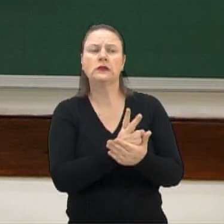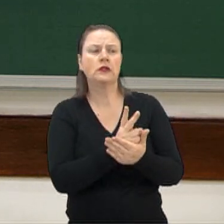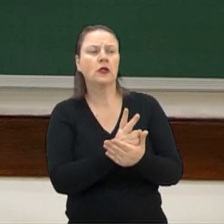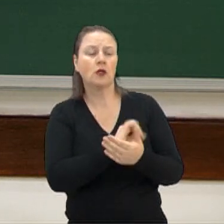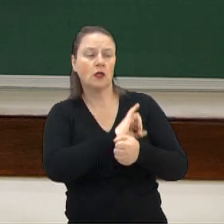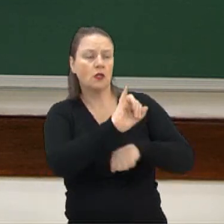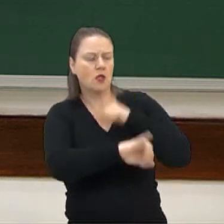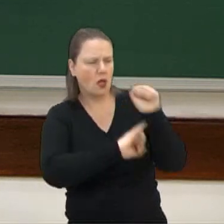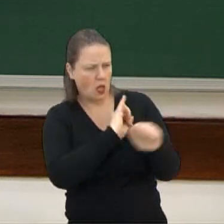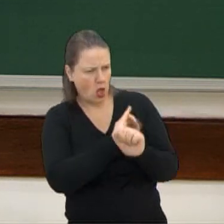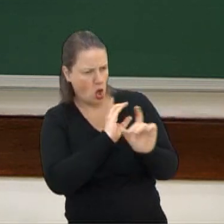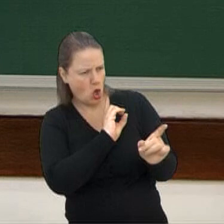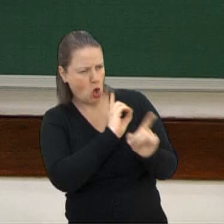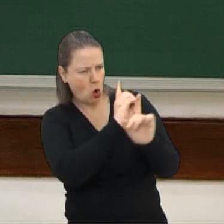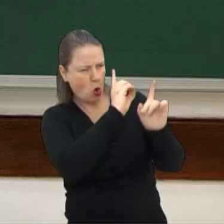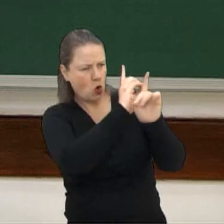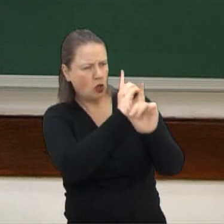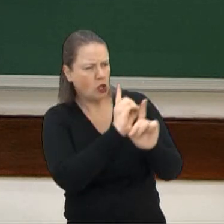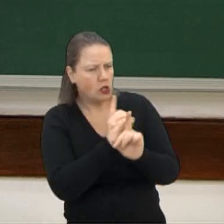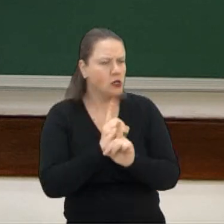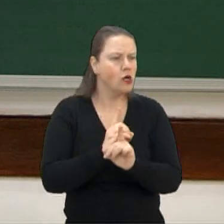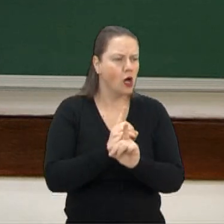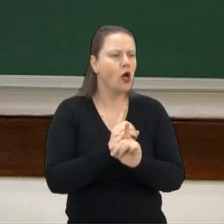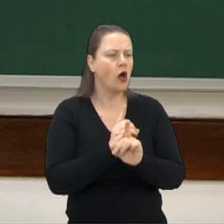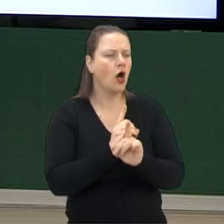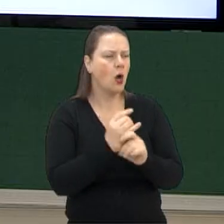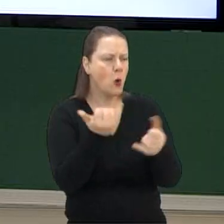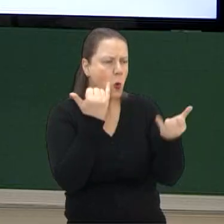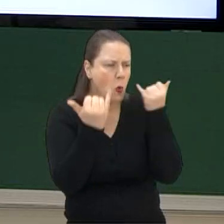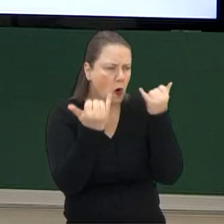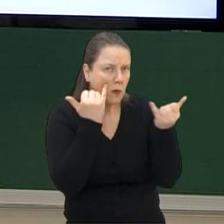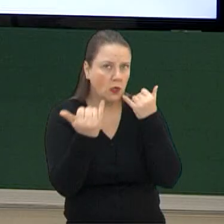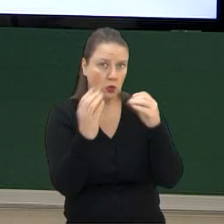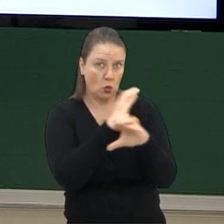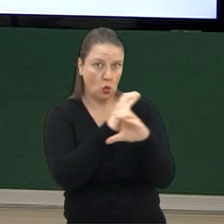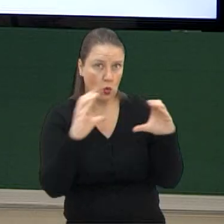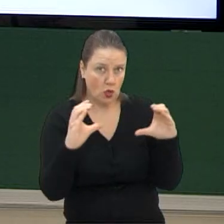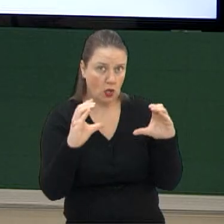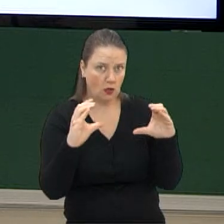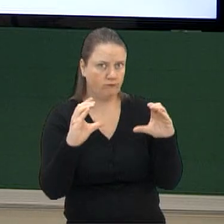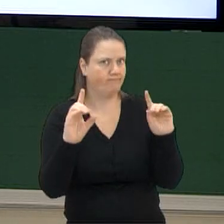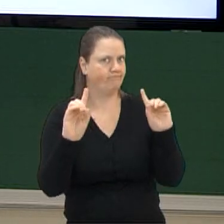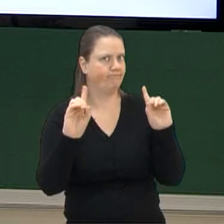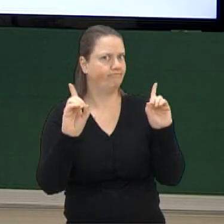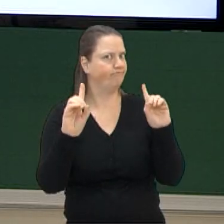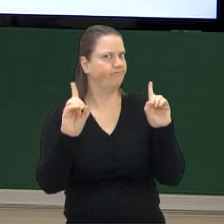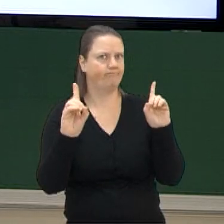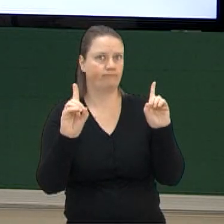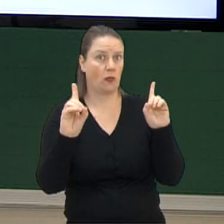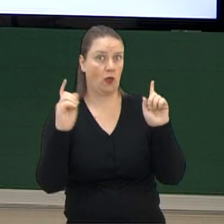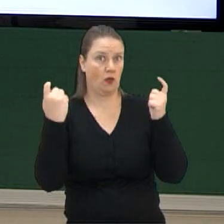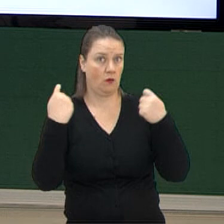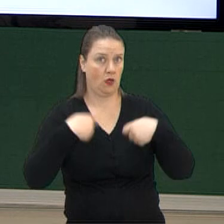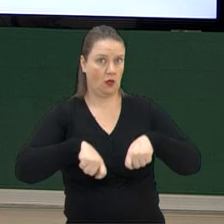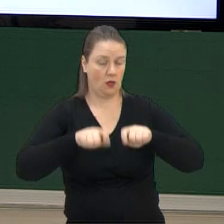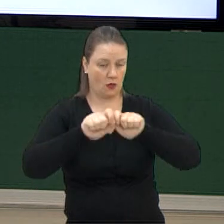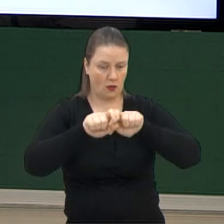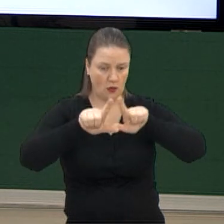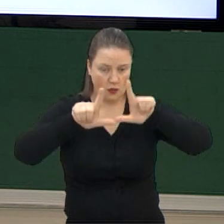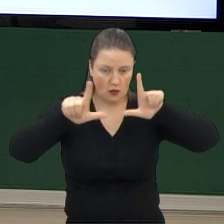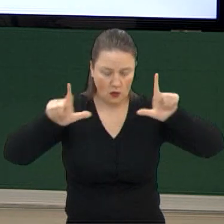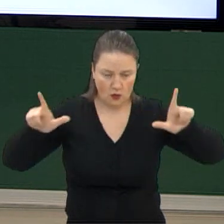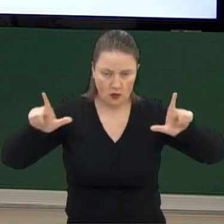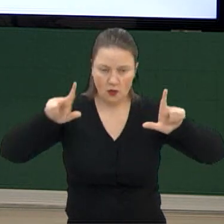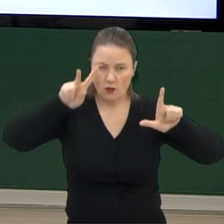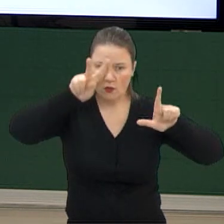internet fontes que sejam confiáveis. Então, você precisa abrir o link, você precisa ler este link para que